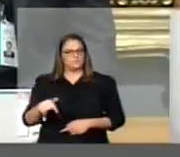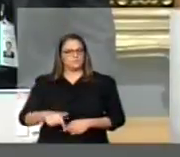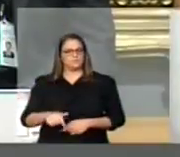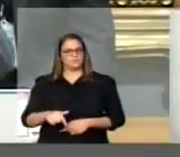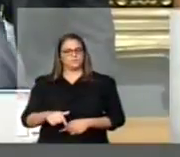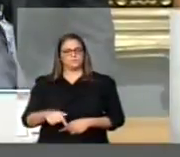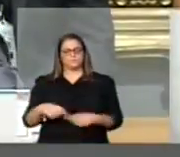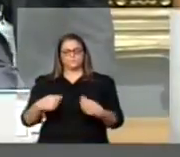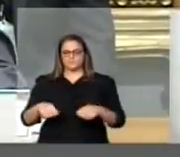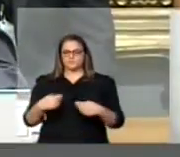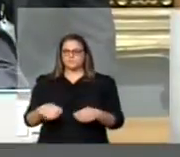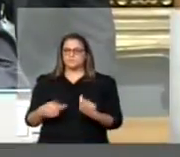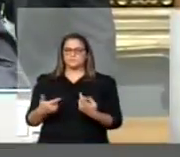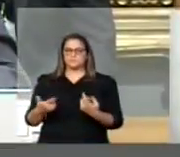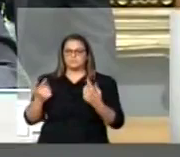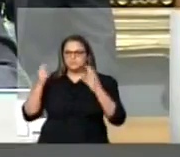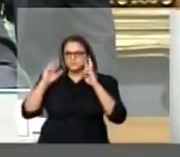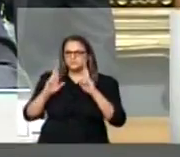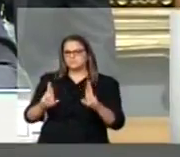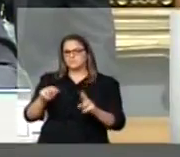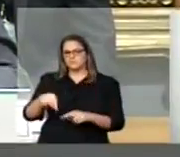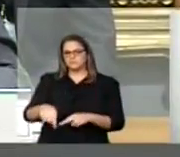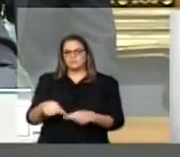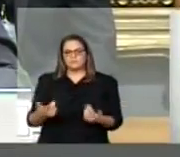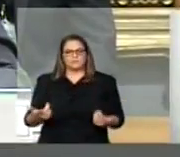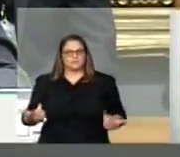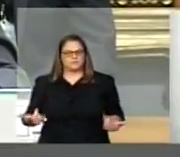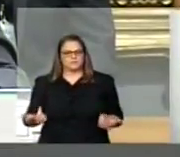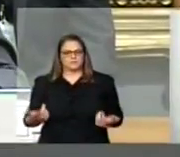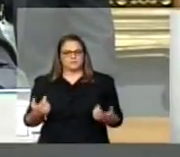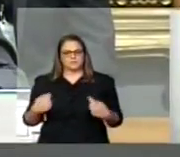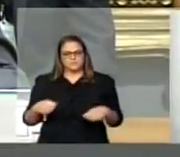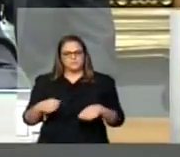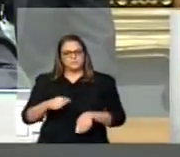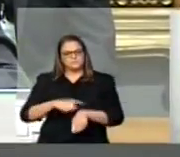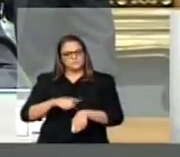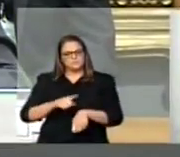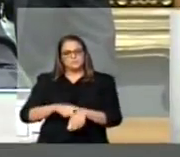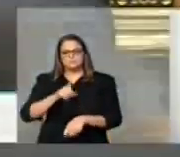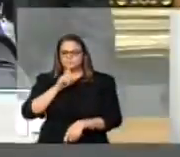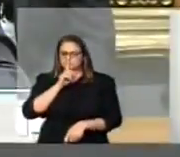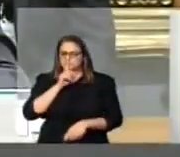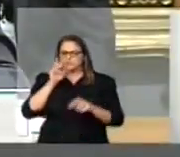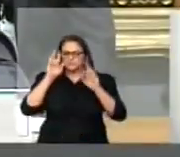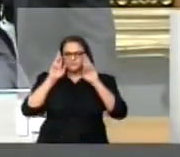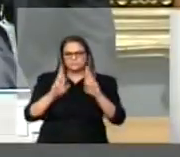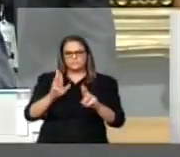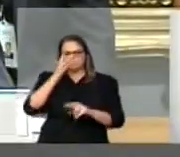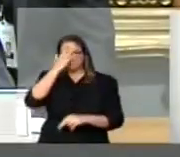mesma forma, evidentemente, o representante do governo vai precisar do mesmo silêncio.